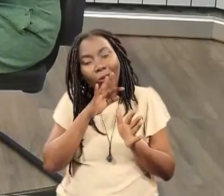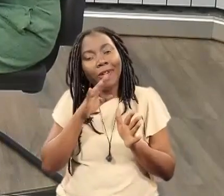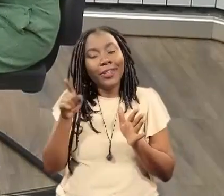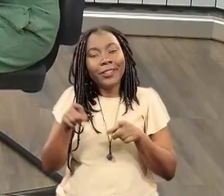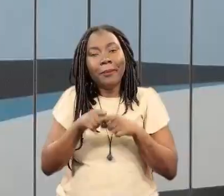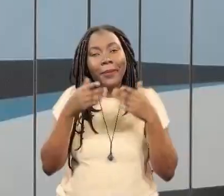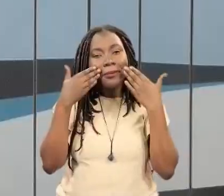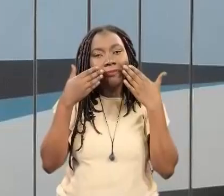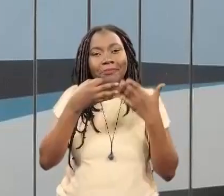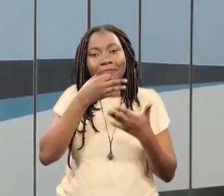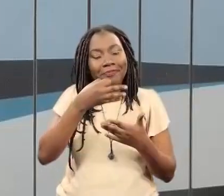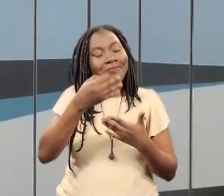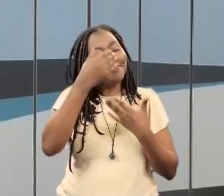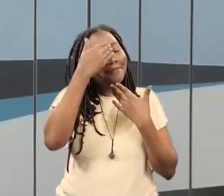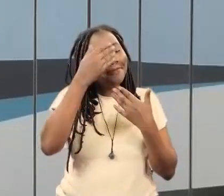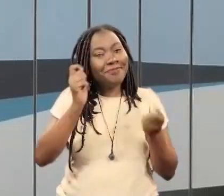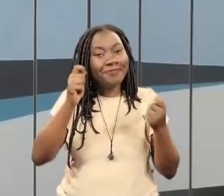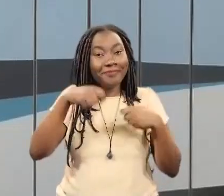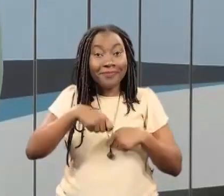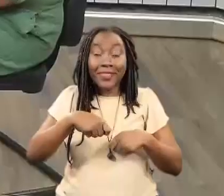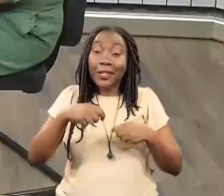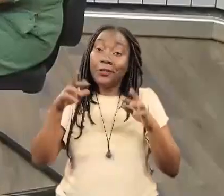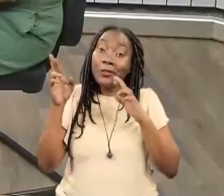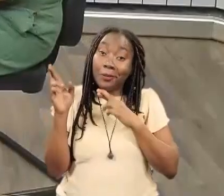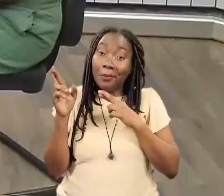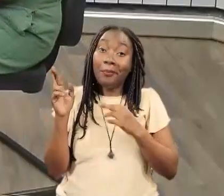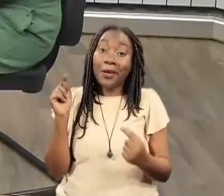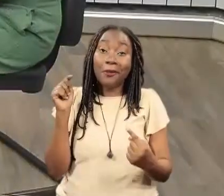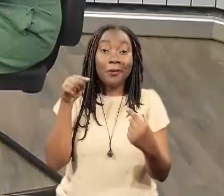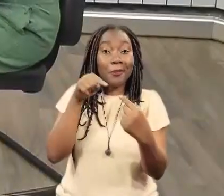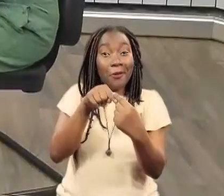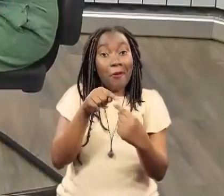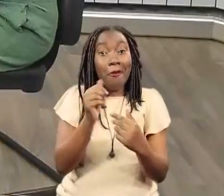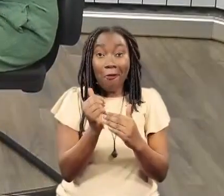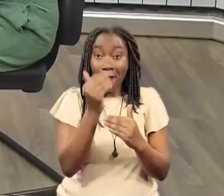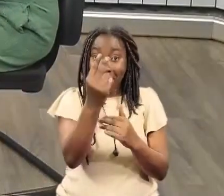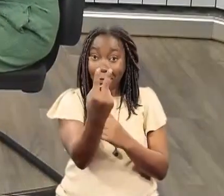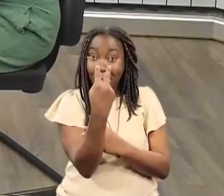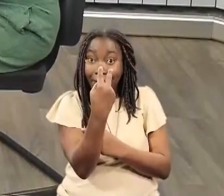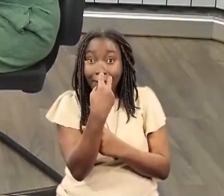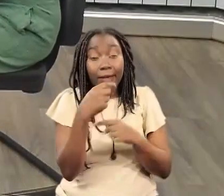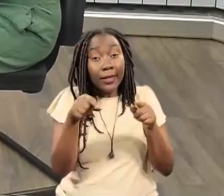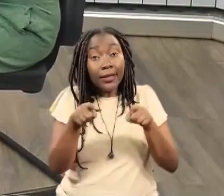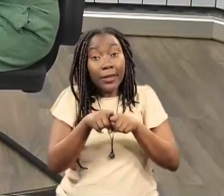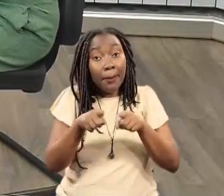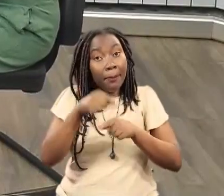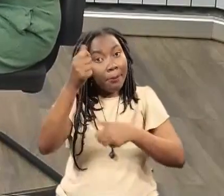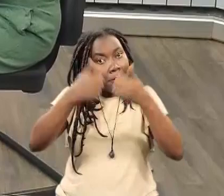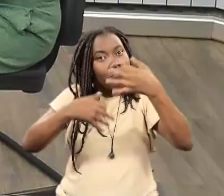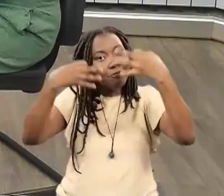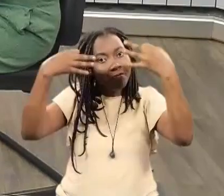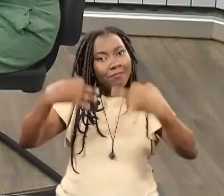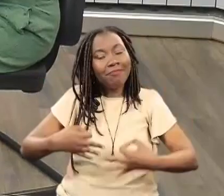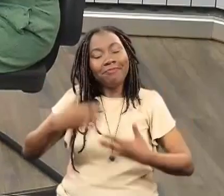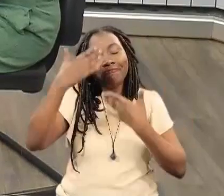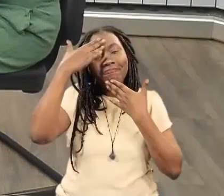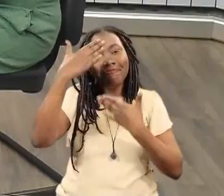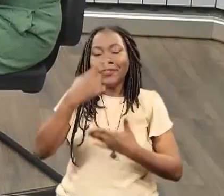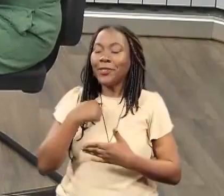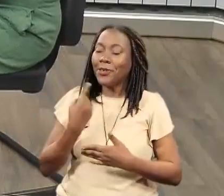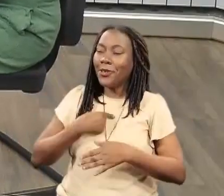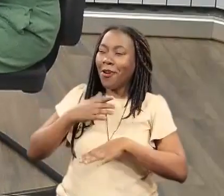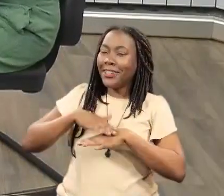Gratidão. Muito obrigada pela oportunidade. Eu espero ter me conectado com vocês aí do outro lado e ter feito sentido, tá? Muito obrigada. Nós que agradecemos,